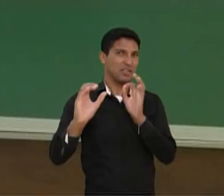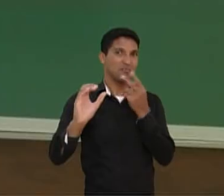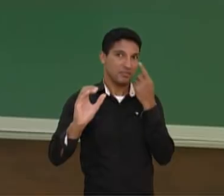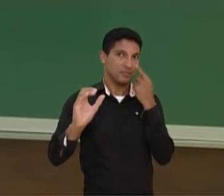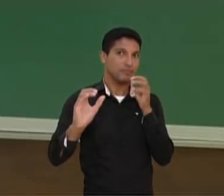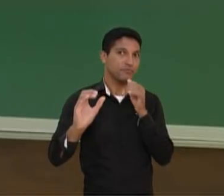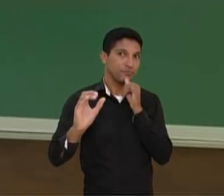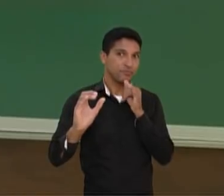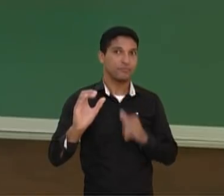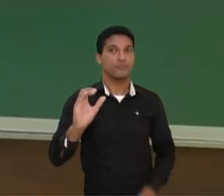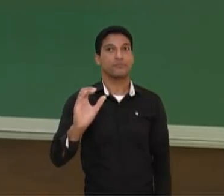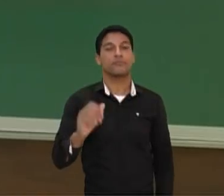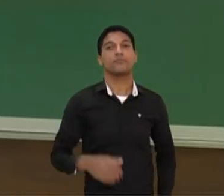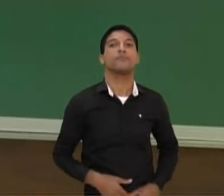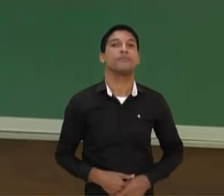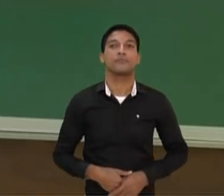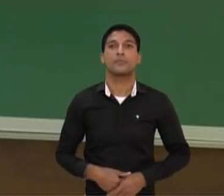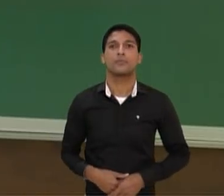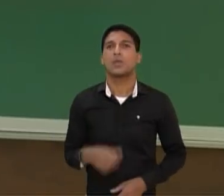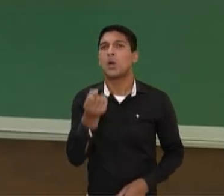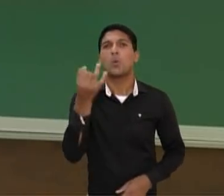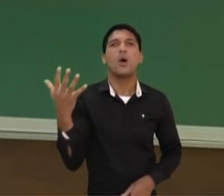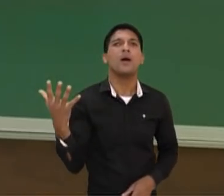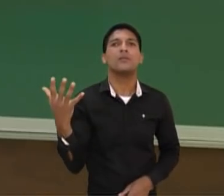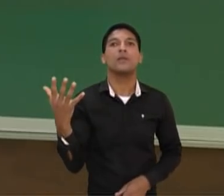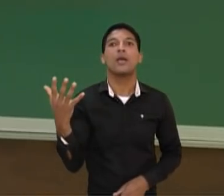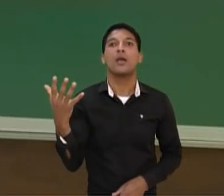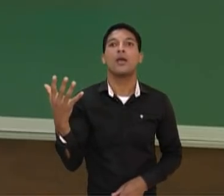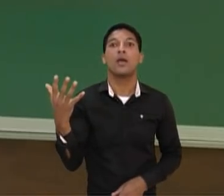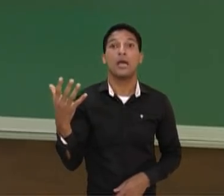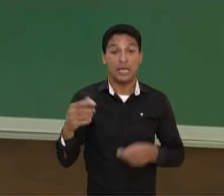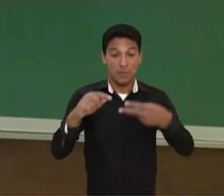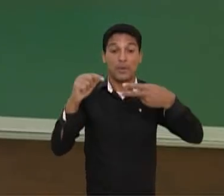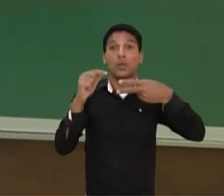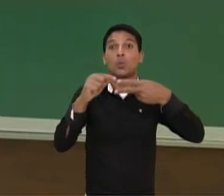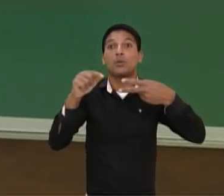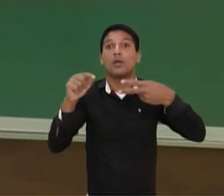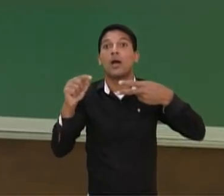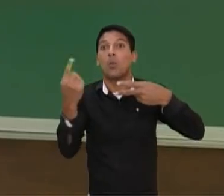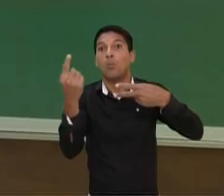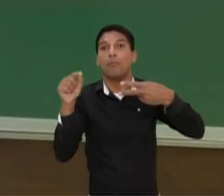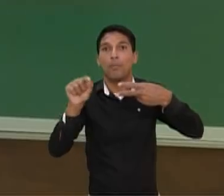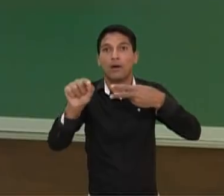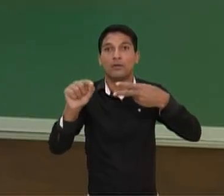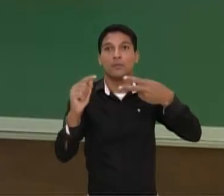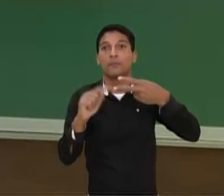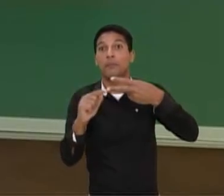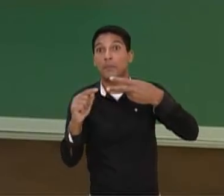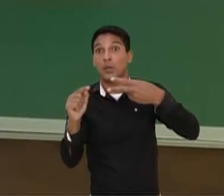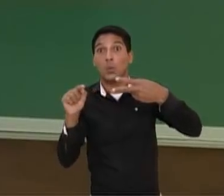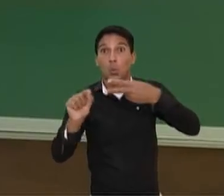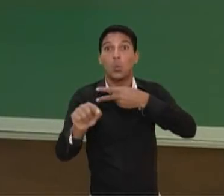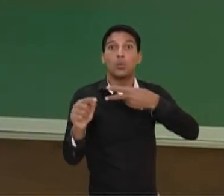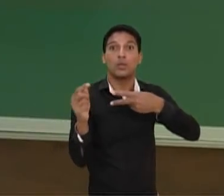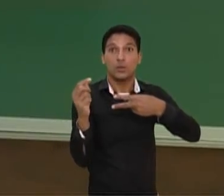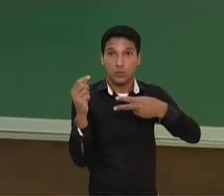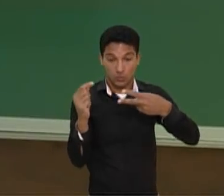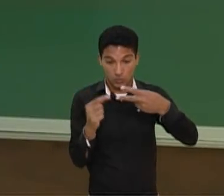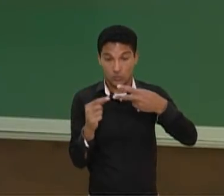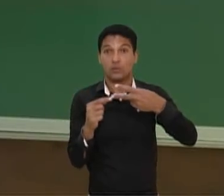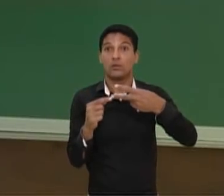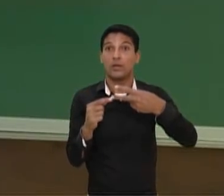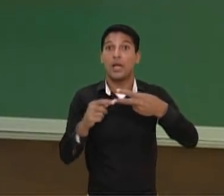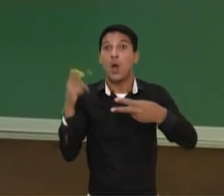tá? Em quantos casos esse aluno vai estar errando as duas questões? Então, ó, se ele responder